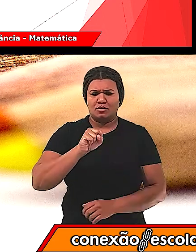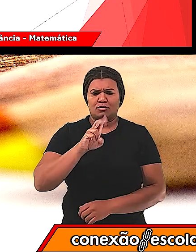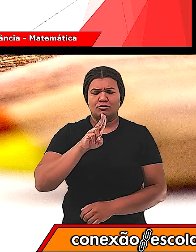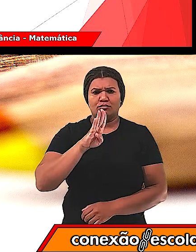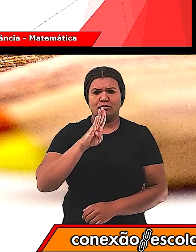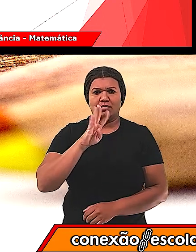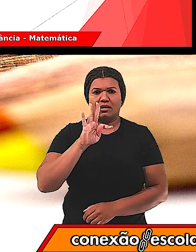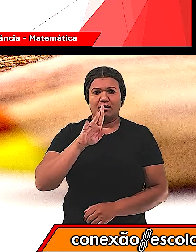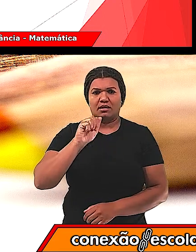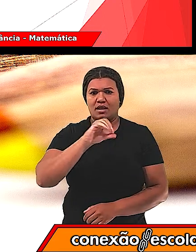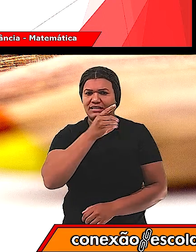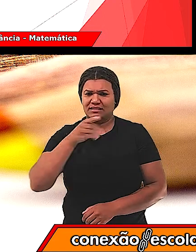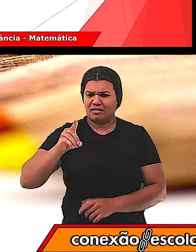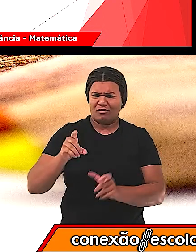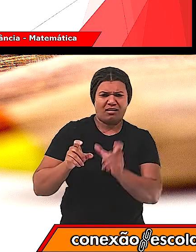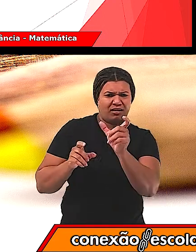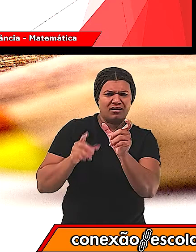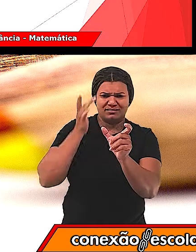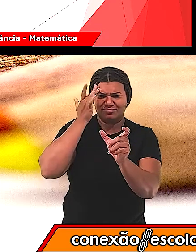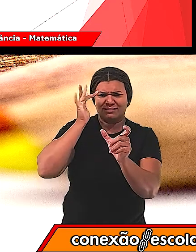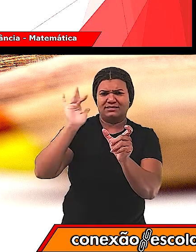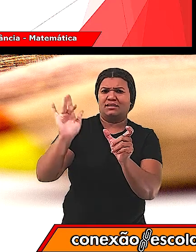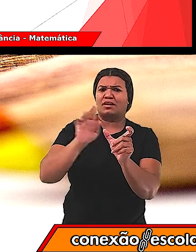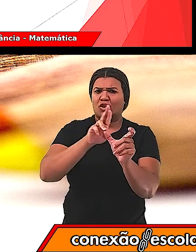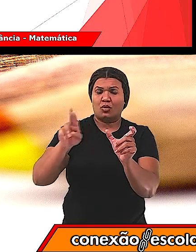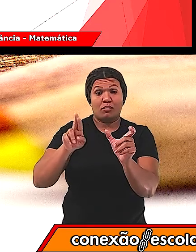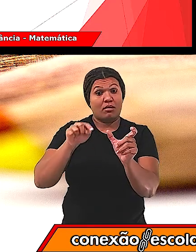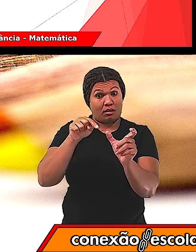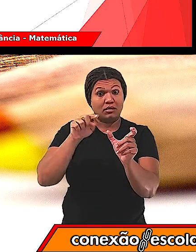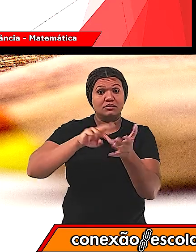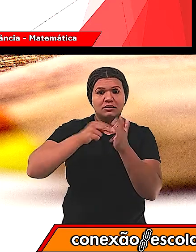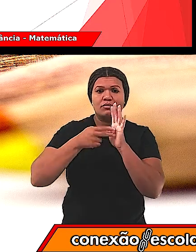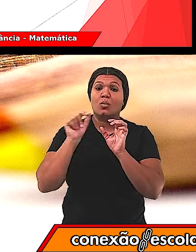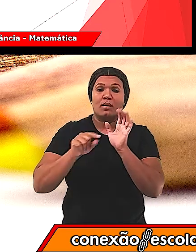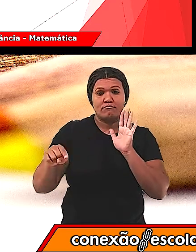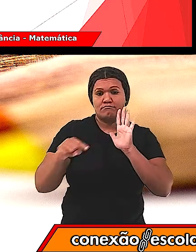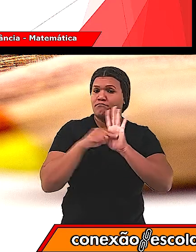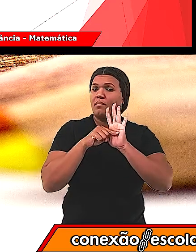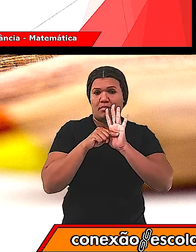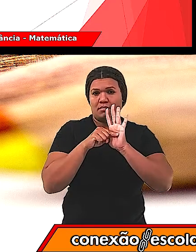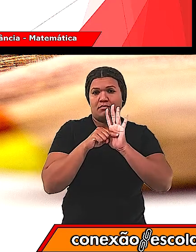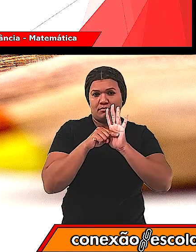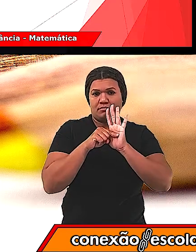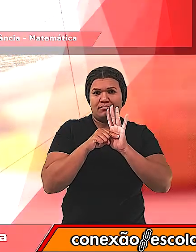hein? Subtração é o famoso menos. Viu como que não tem